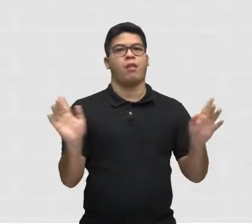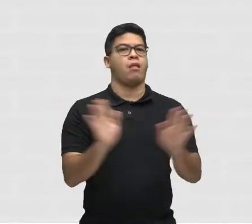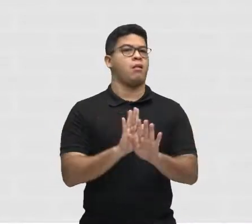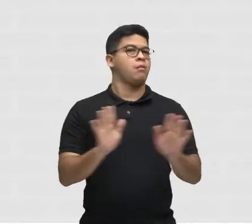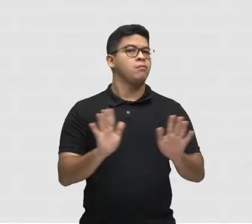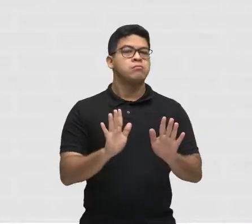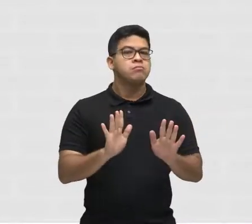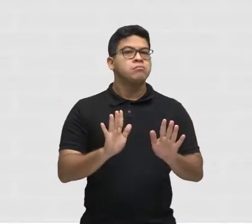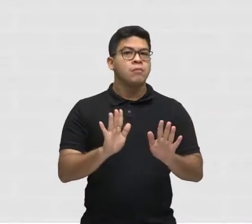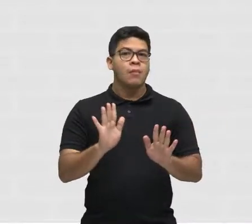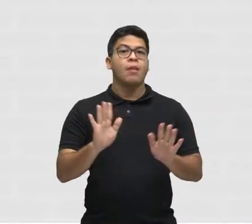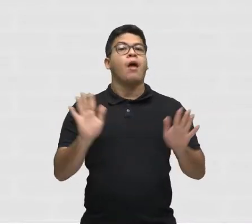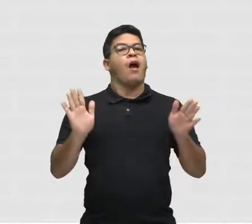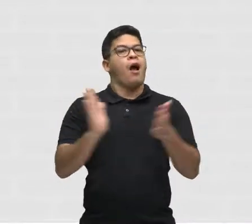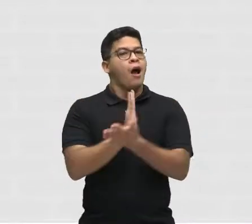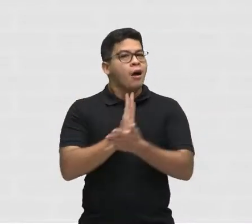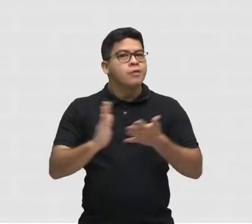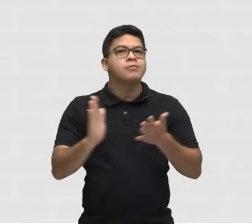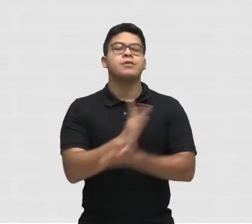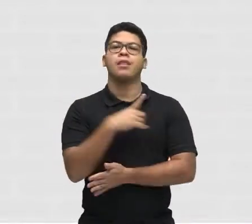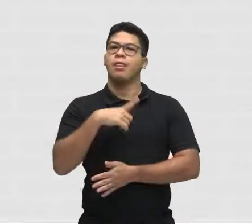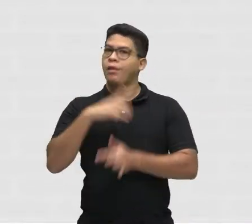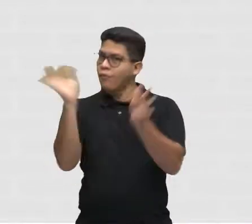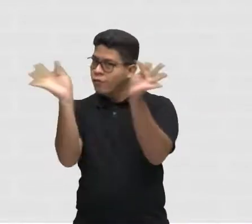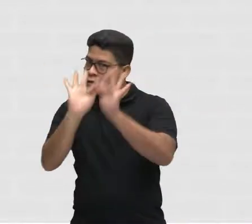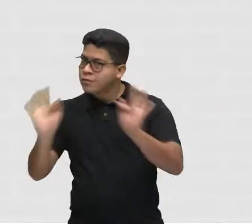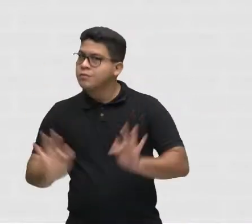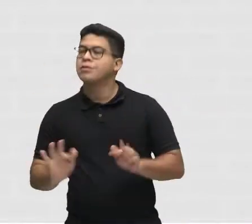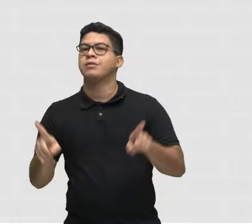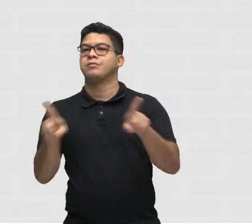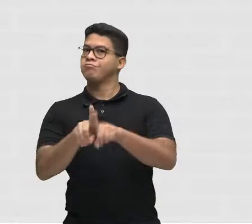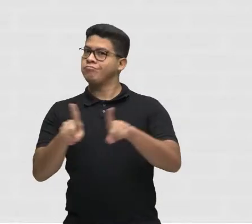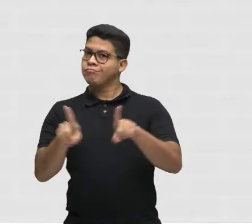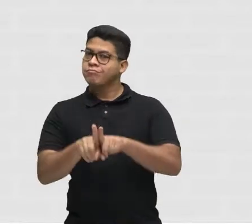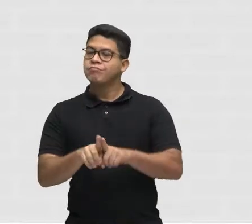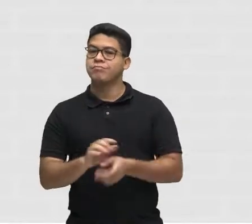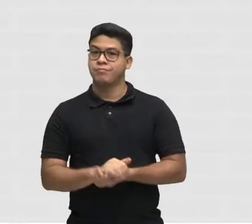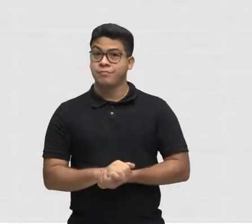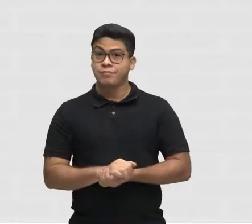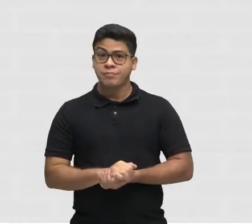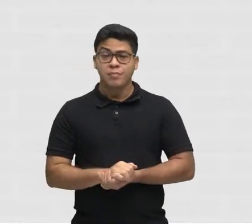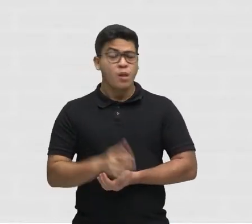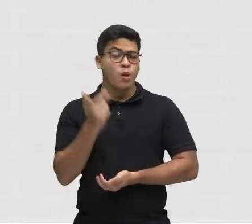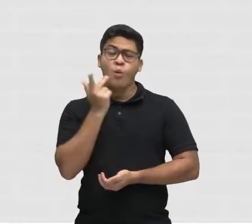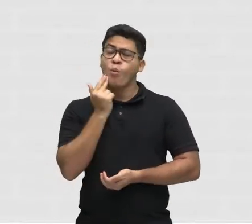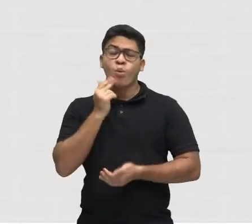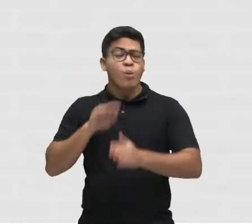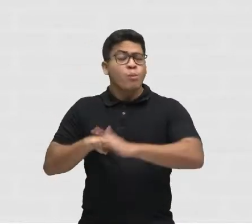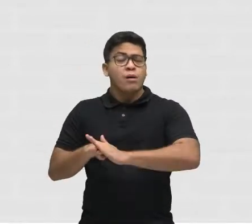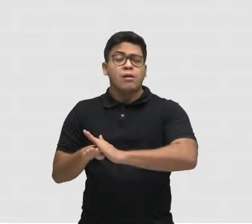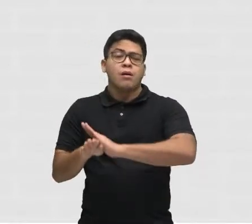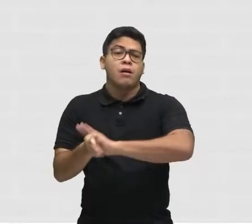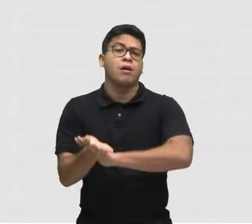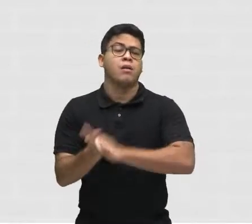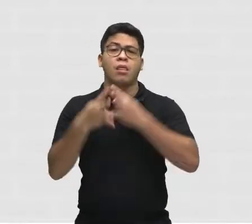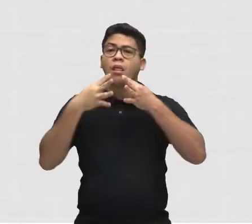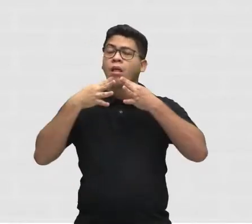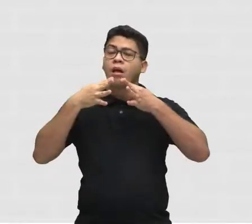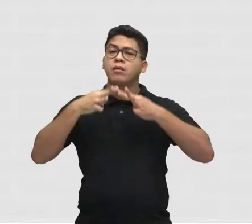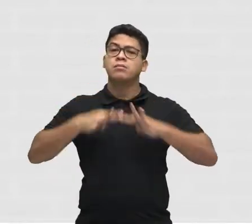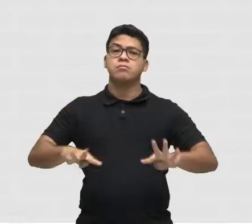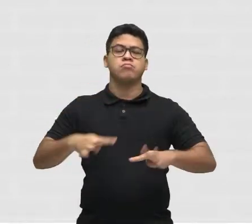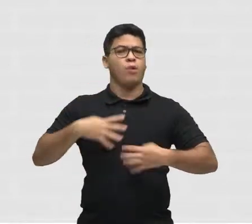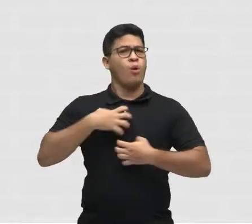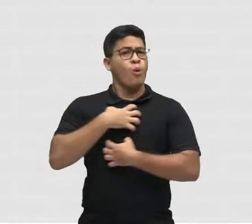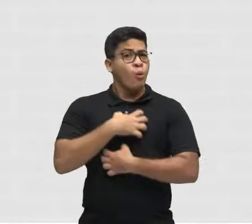importância. Por quê? Como um processo natural, como eu falei, um processo natural e algo que surge acompanhado de uma outra coisa, o sofrimento